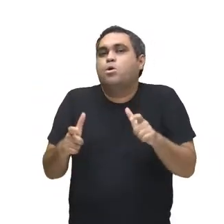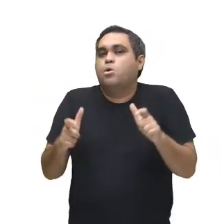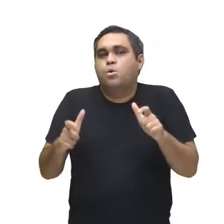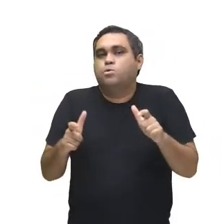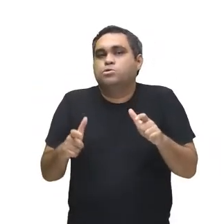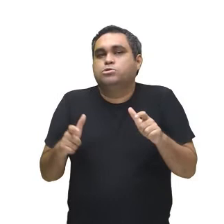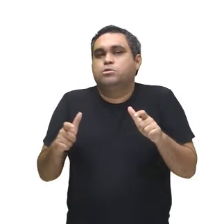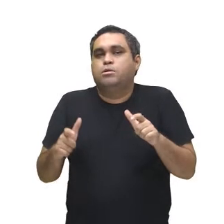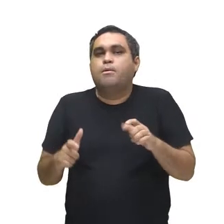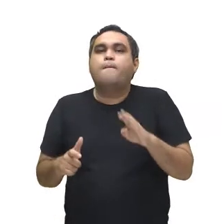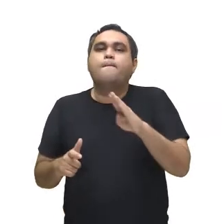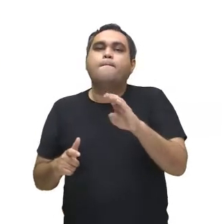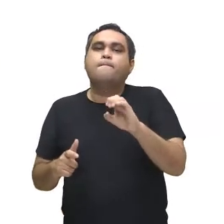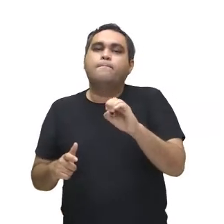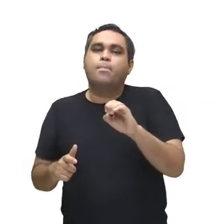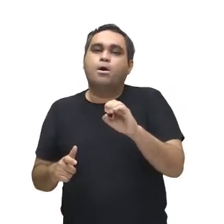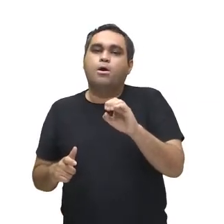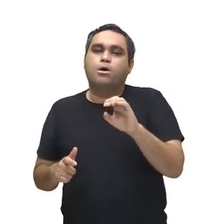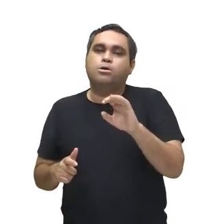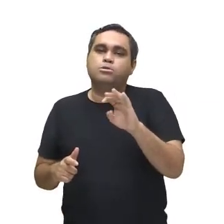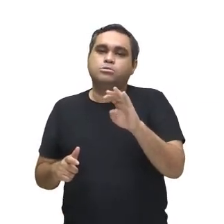de Bósforo